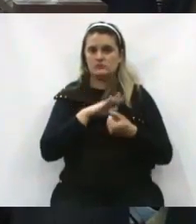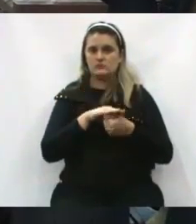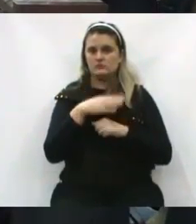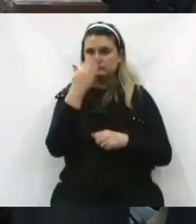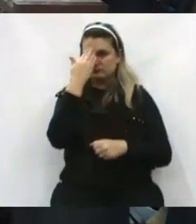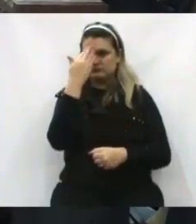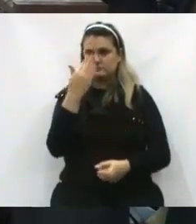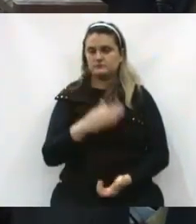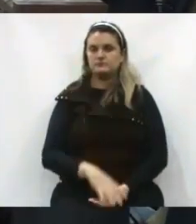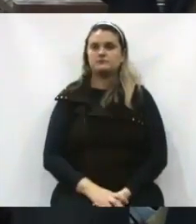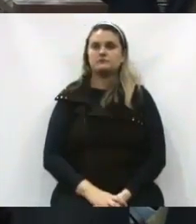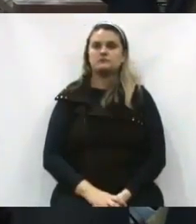e ao cuidado para que fossem realizados esses importantes jogos, e tomara que nós possamos ser sede aí